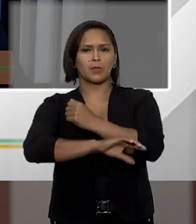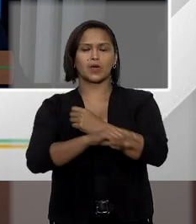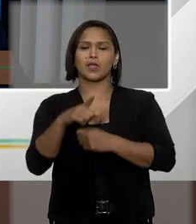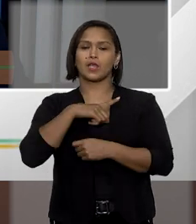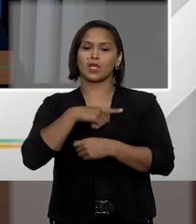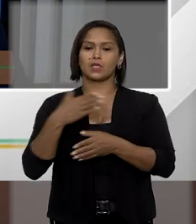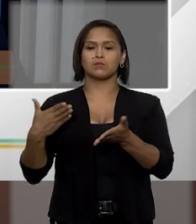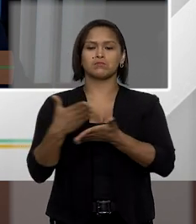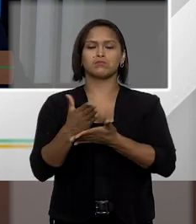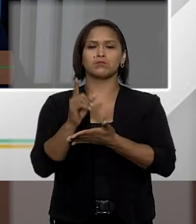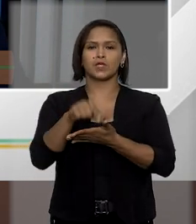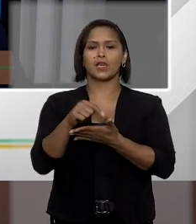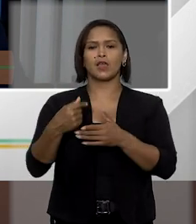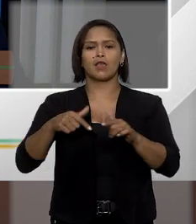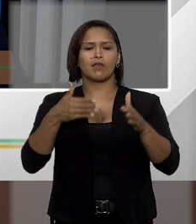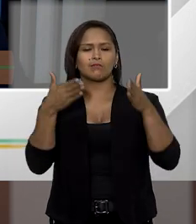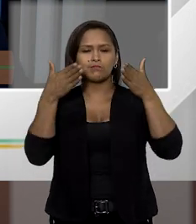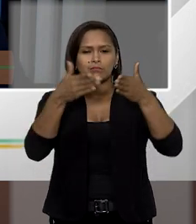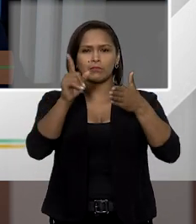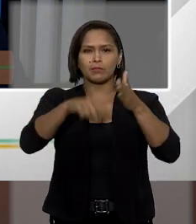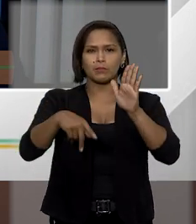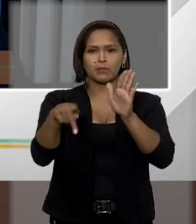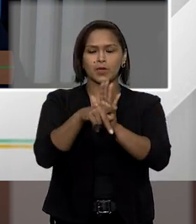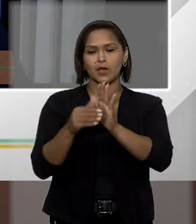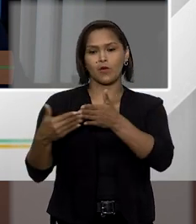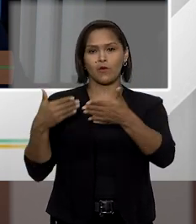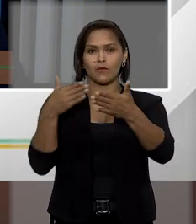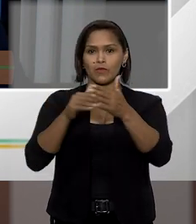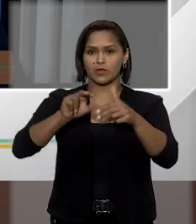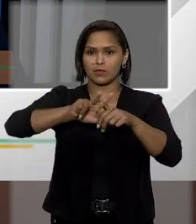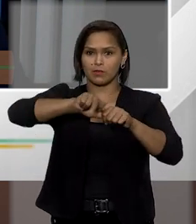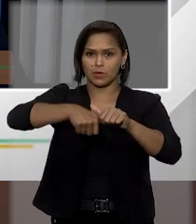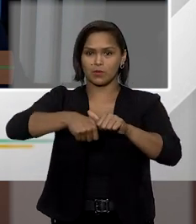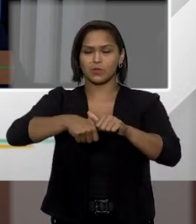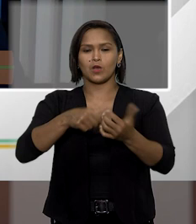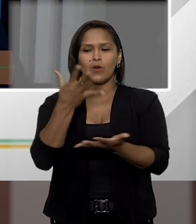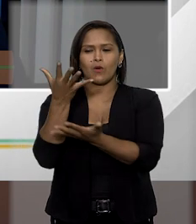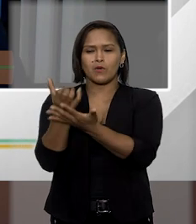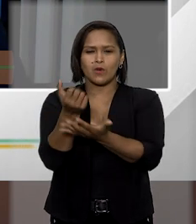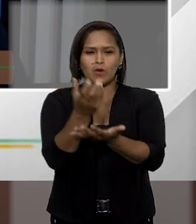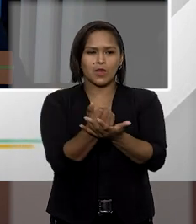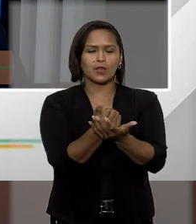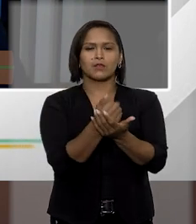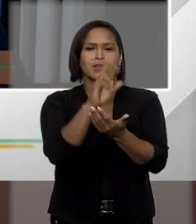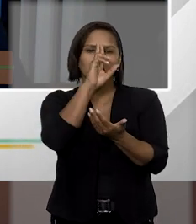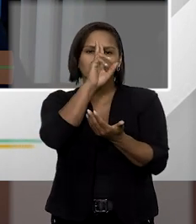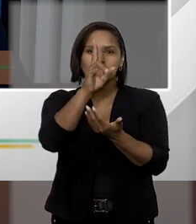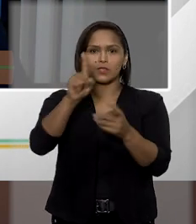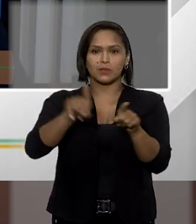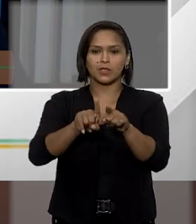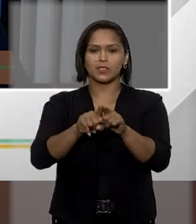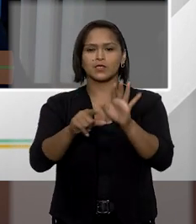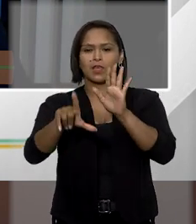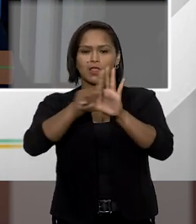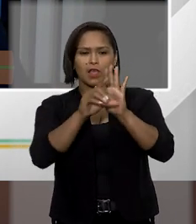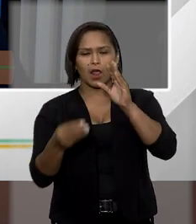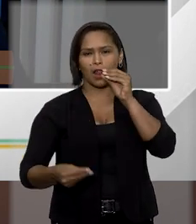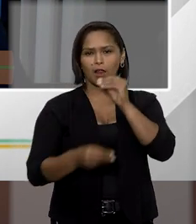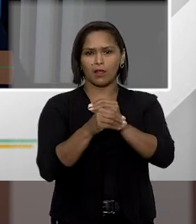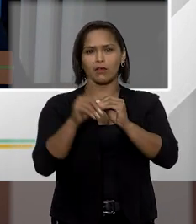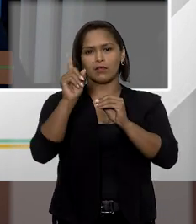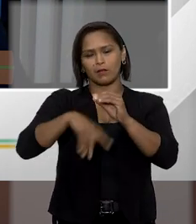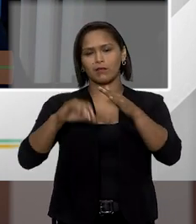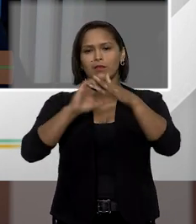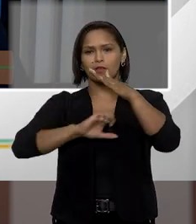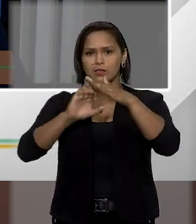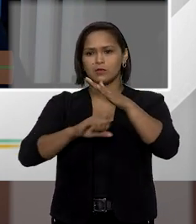Ela centra a sua alça de mira para o enfrentamento da corrupção, colhendo na responsabilidade, nas sanções nela previstas,